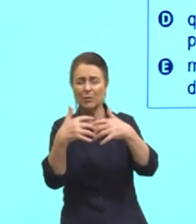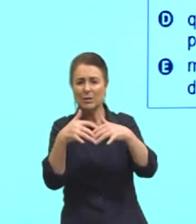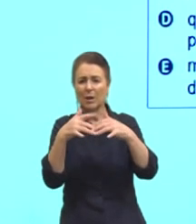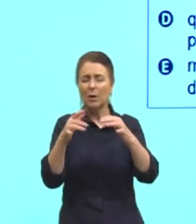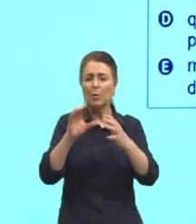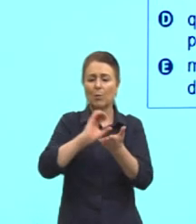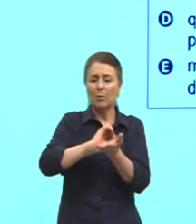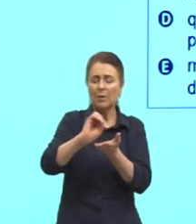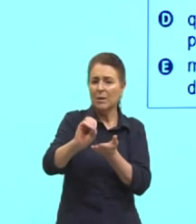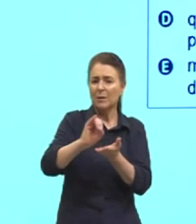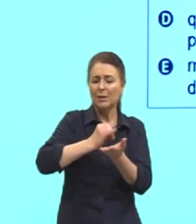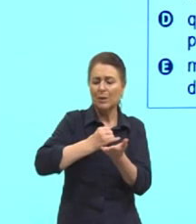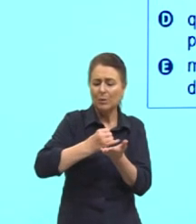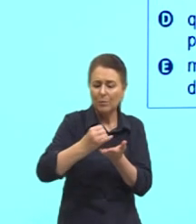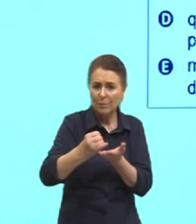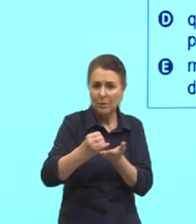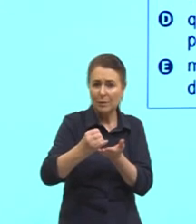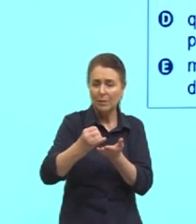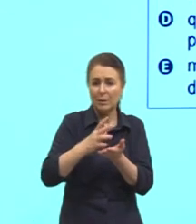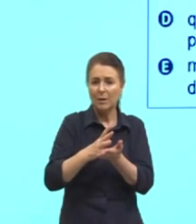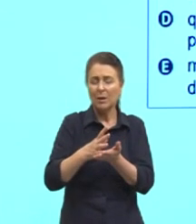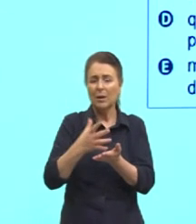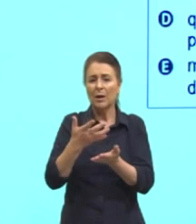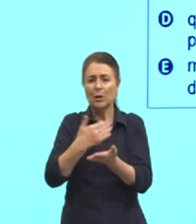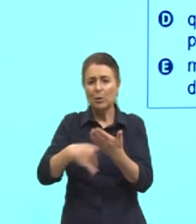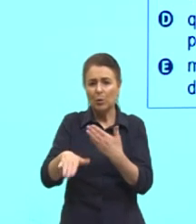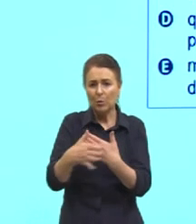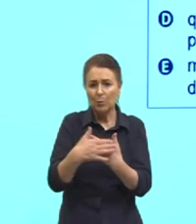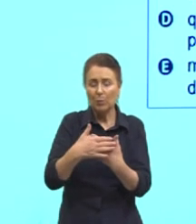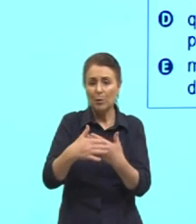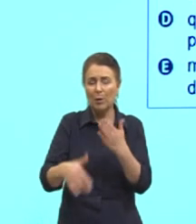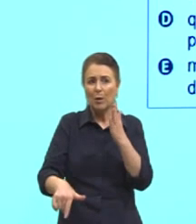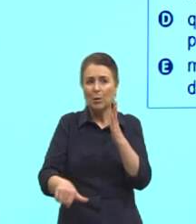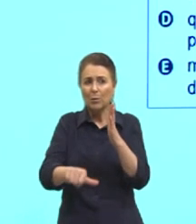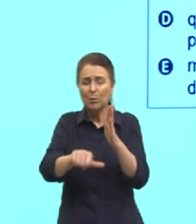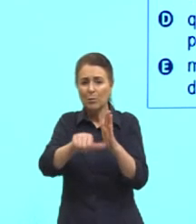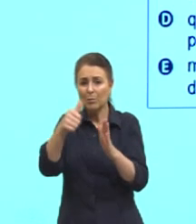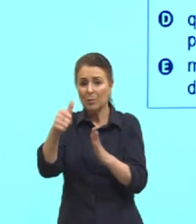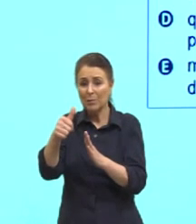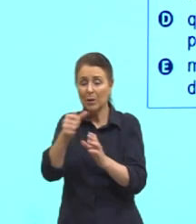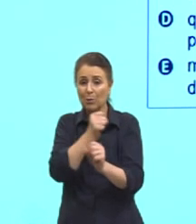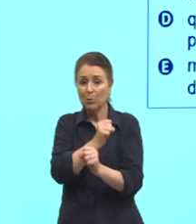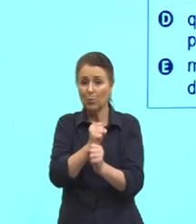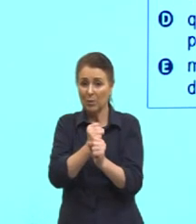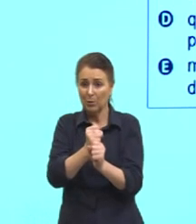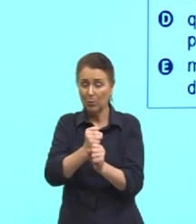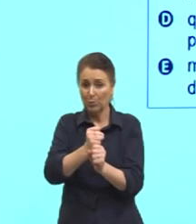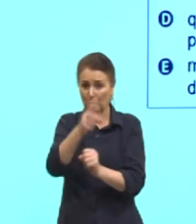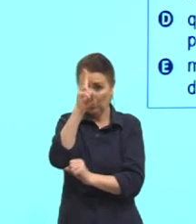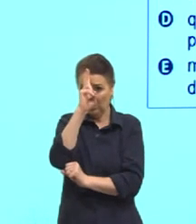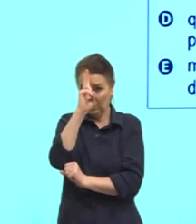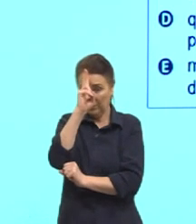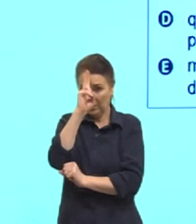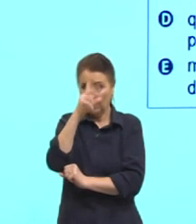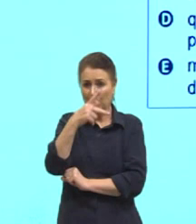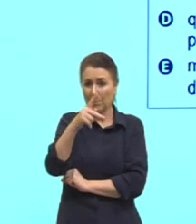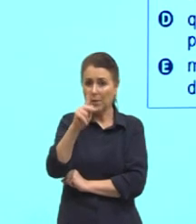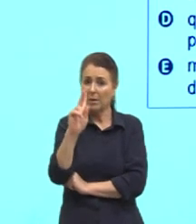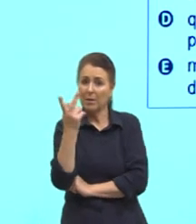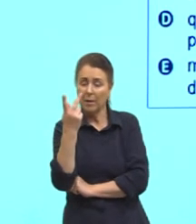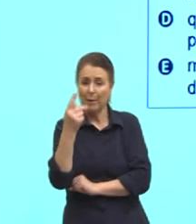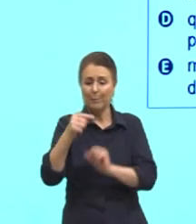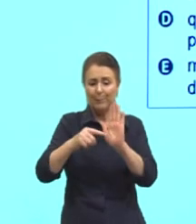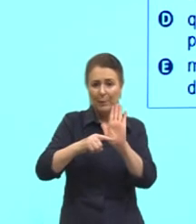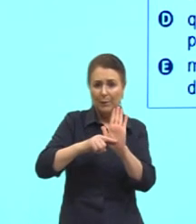inorgânicas era lá conteúdo do primeiro ano do ensino médio trabalhando aí PH né a PH o menor